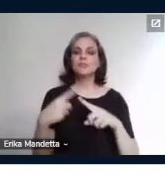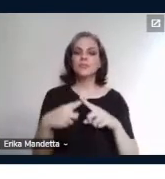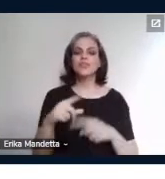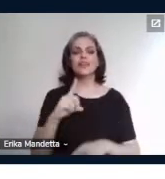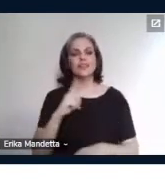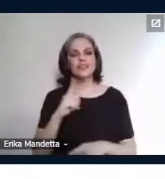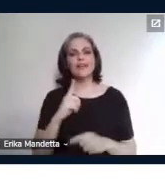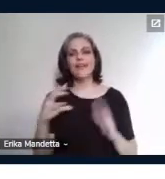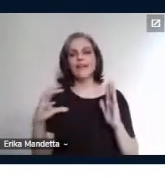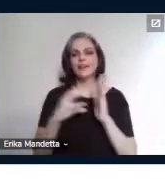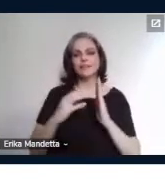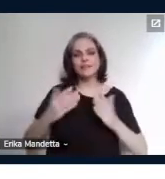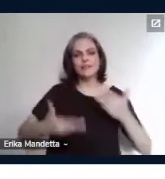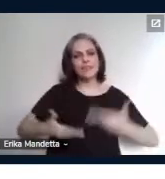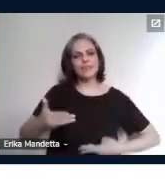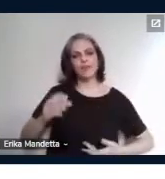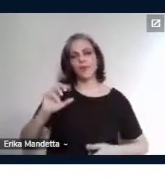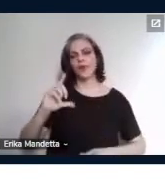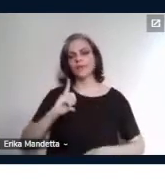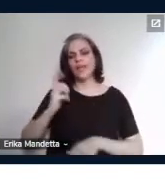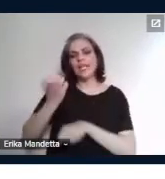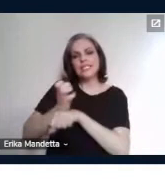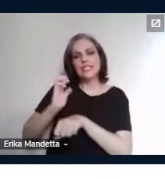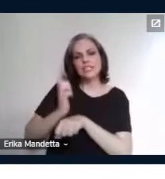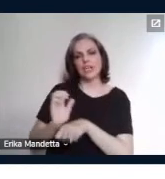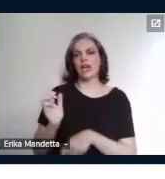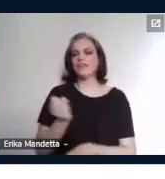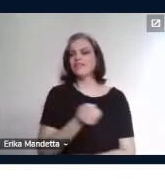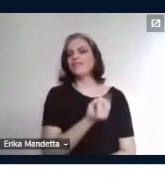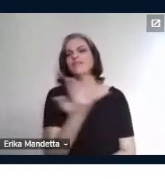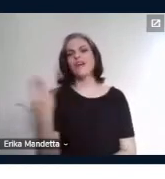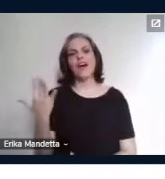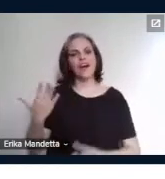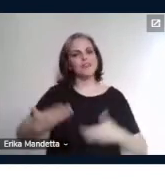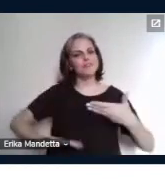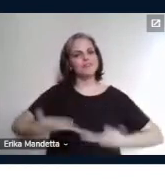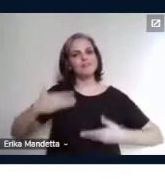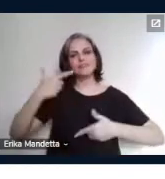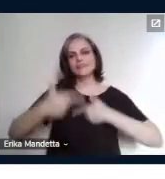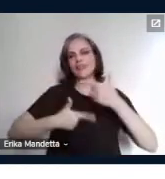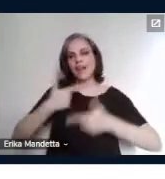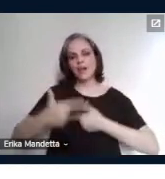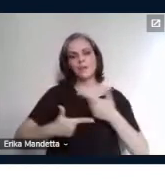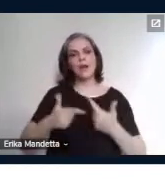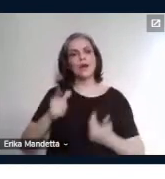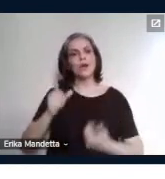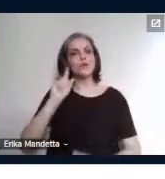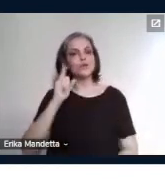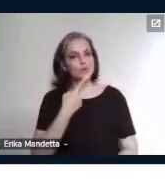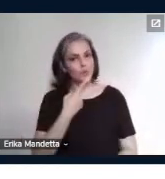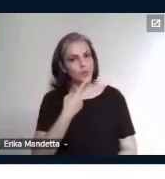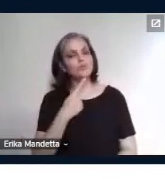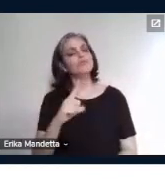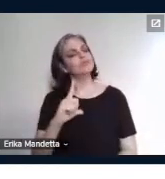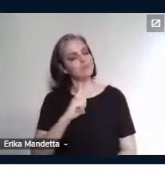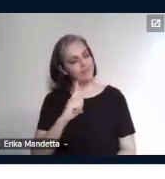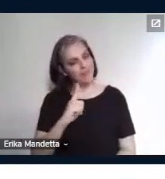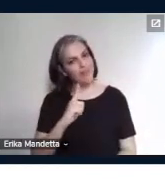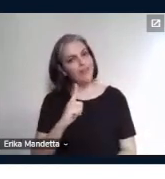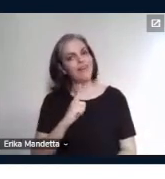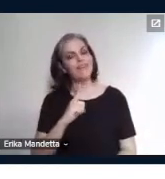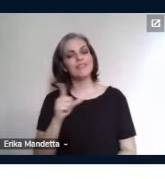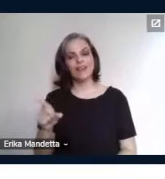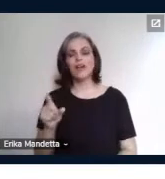estagiários, vários colaboradores dentro do Congresso que são surdos, então, eles podem ter,